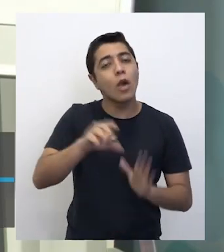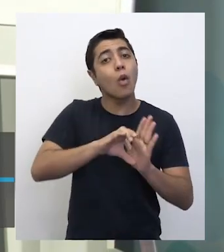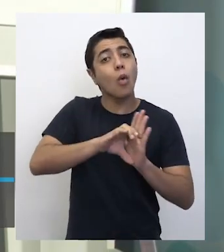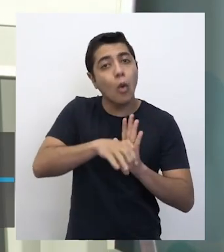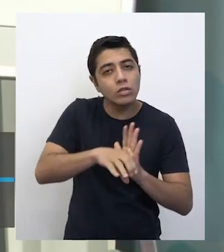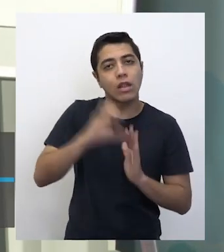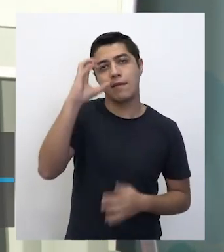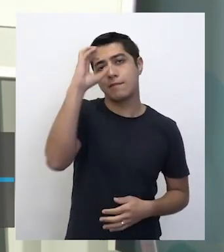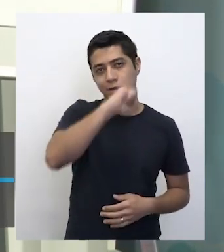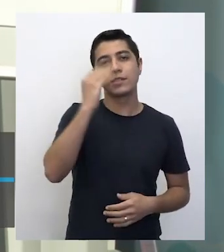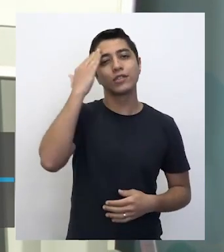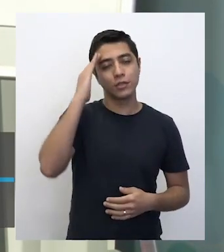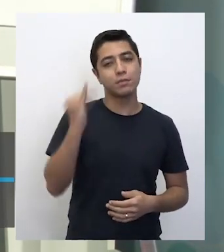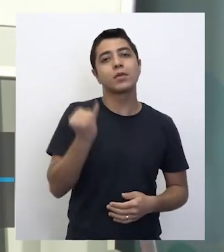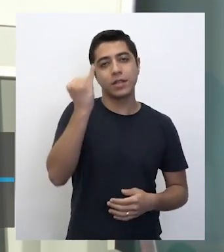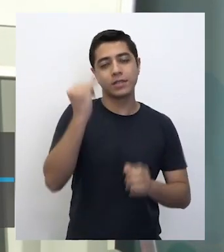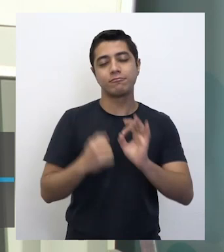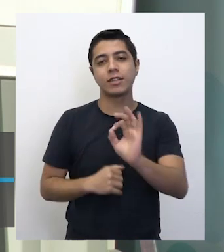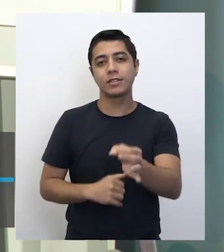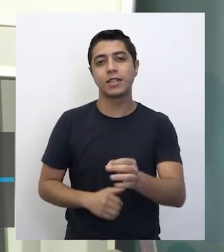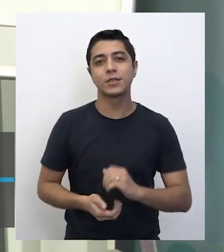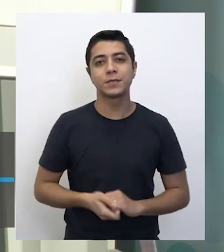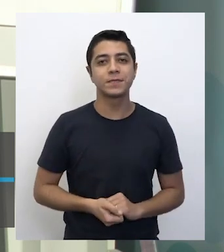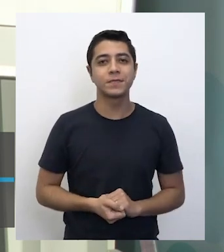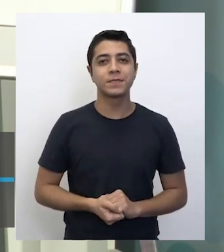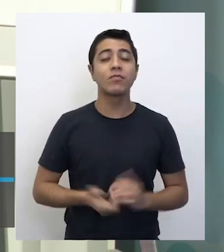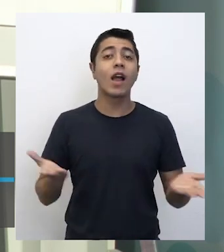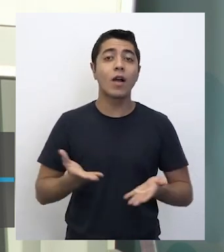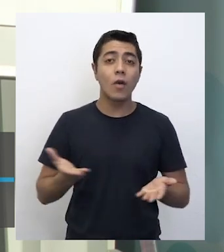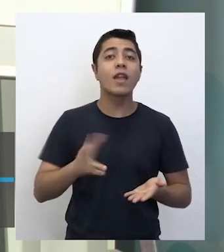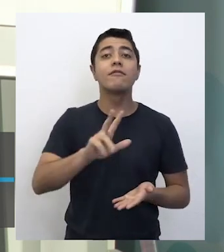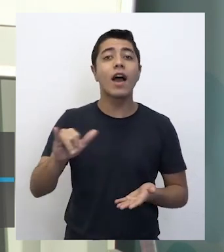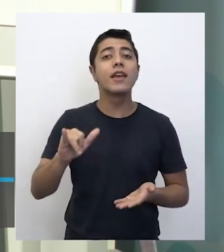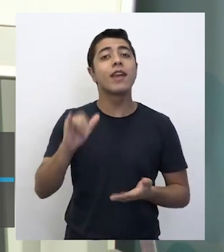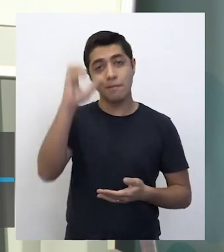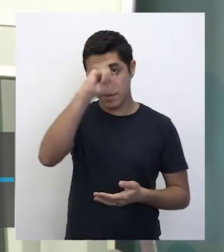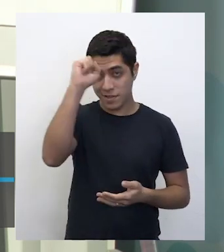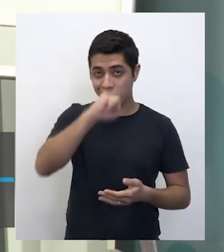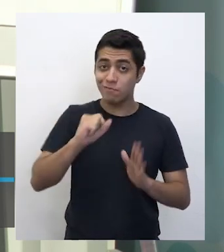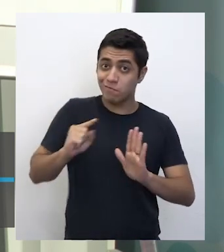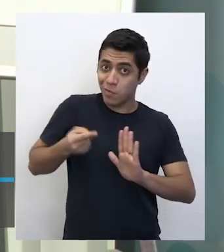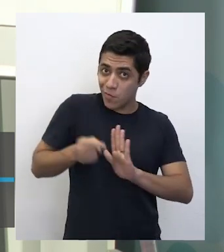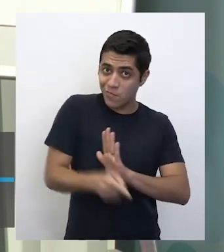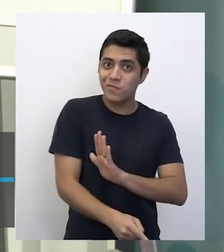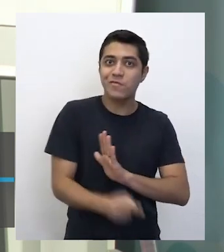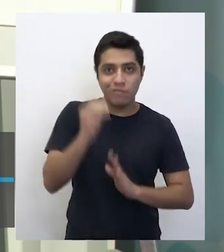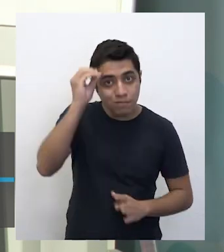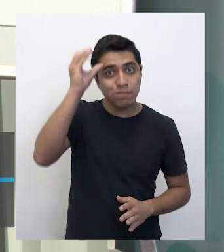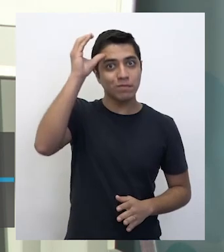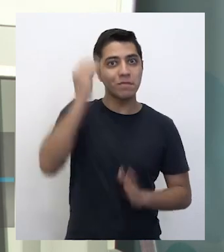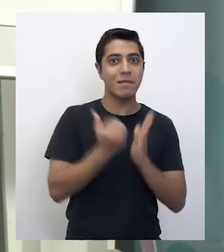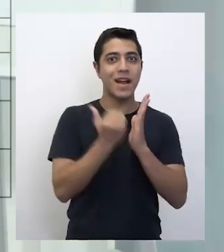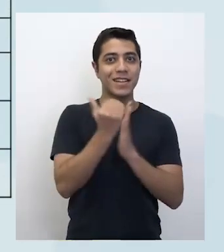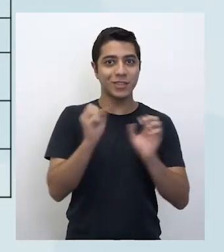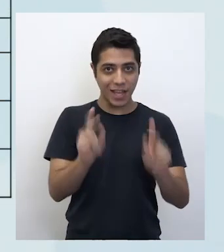né? Então, a gente vai agora aprofundar um pouquinho nosso conhecimento, tá? Então, aqui nessa